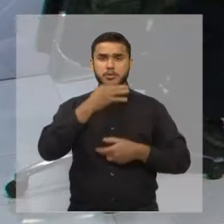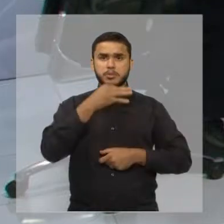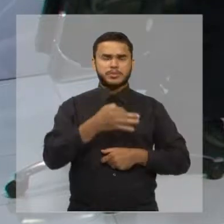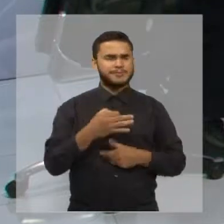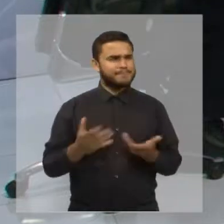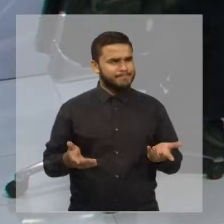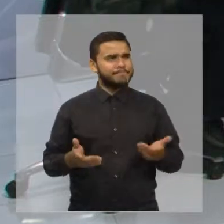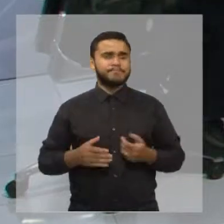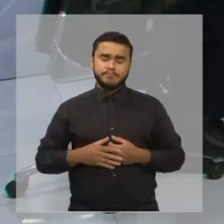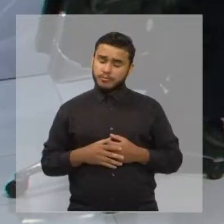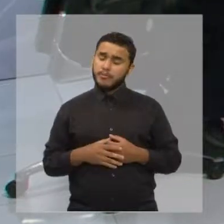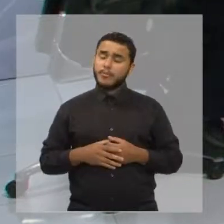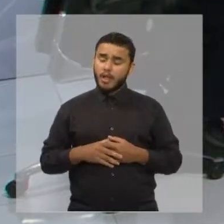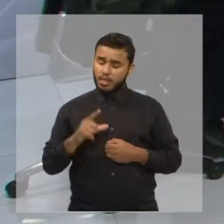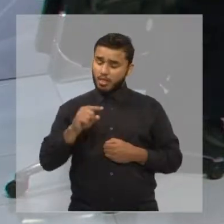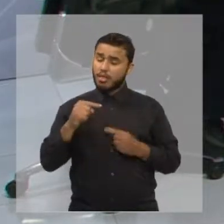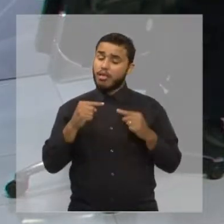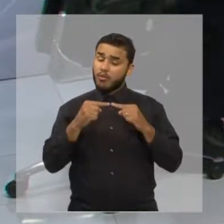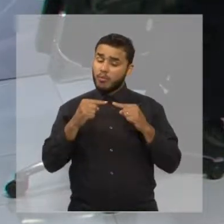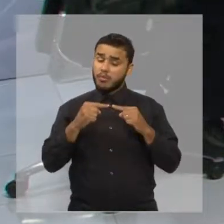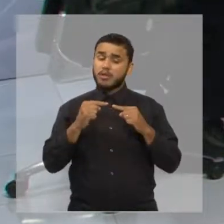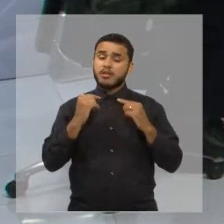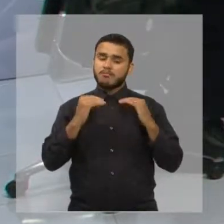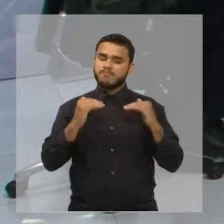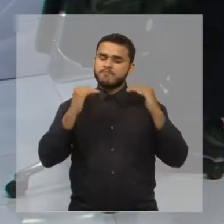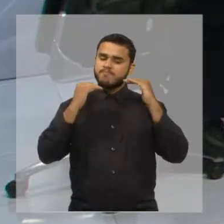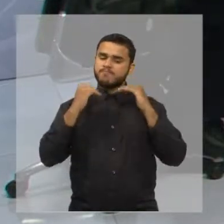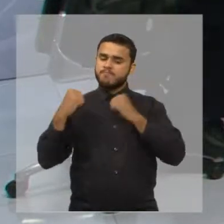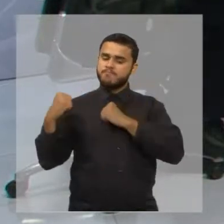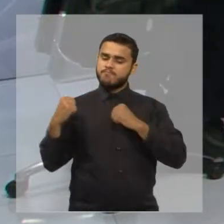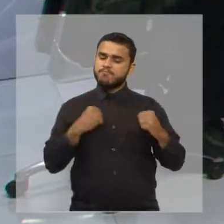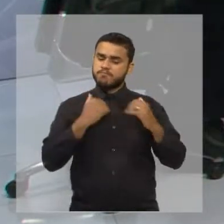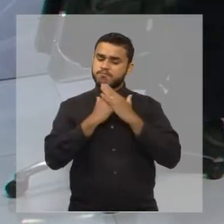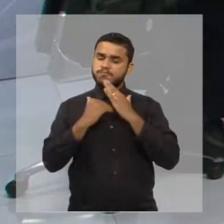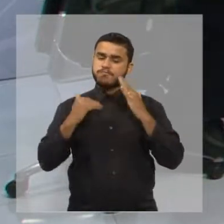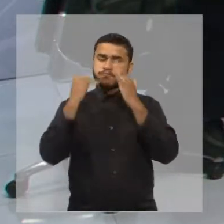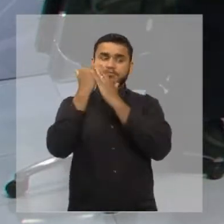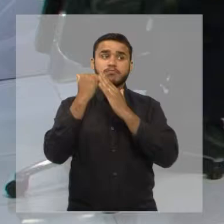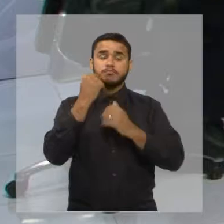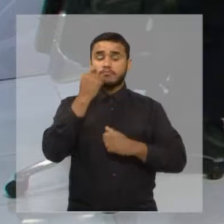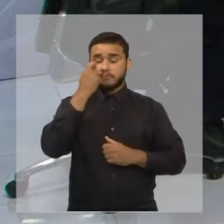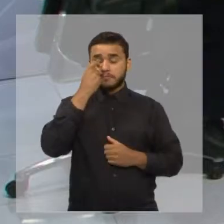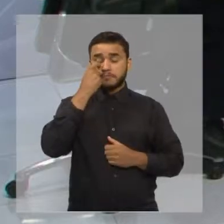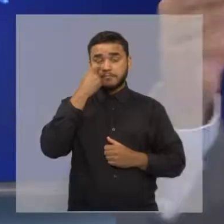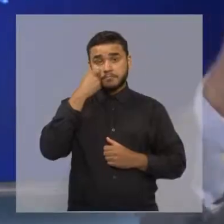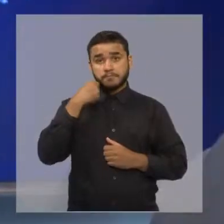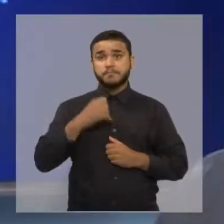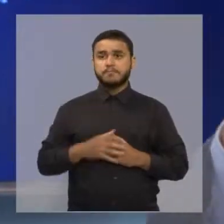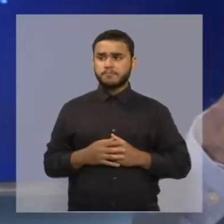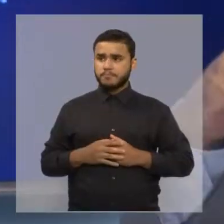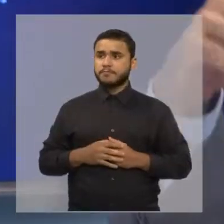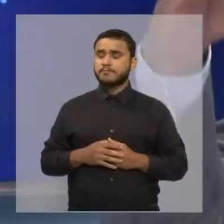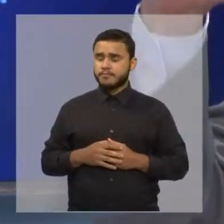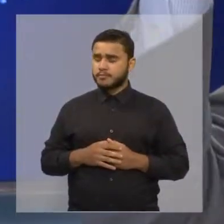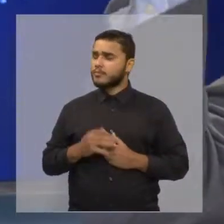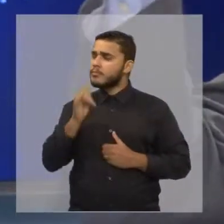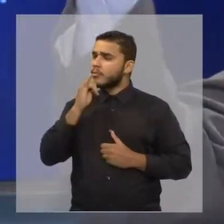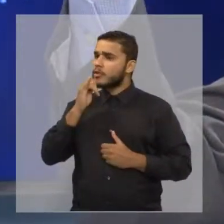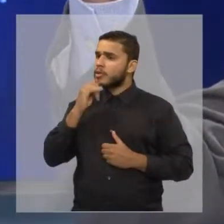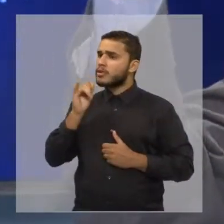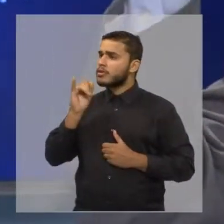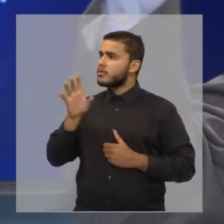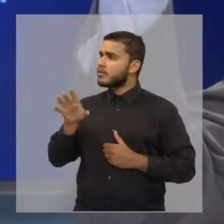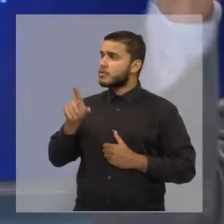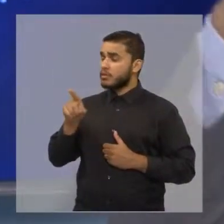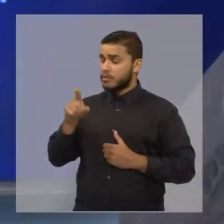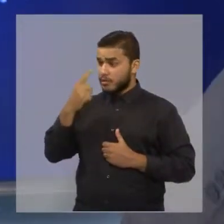quem vai controlar, quem controla, né, na última instância, em outras palavras, quem vai coibir o abuso